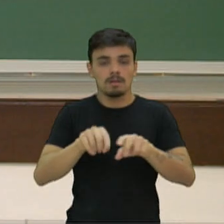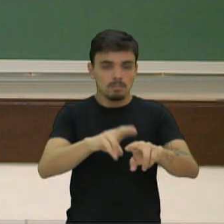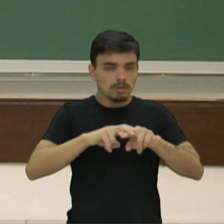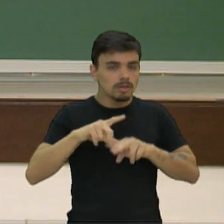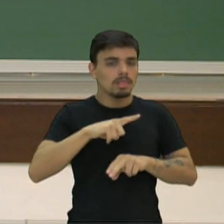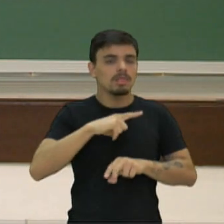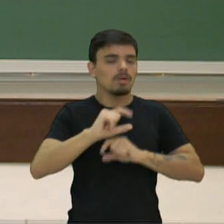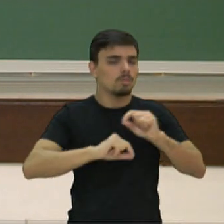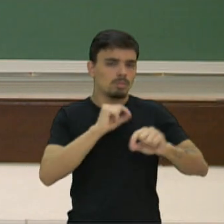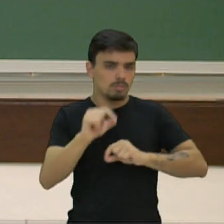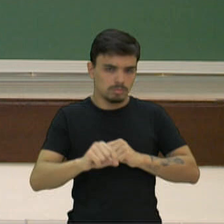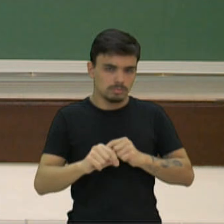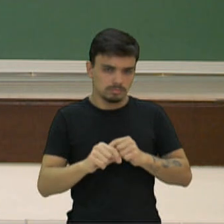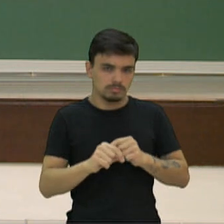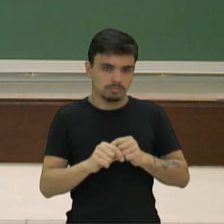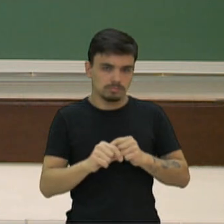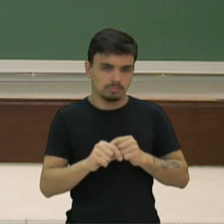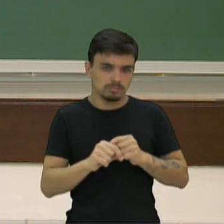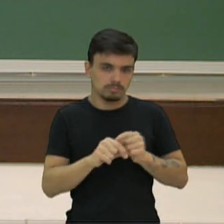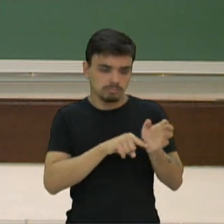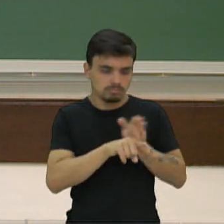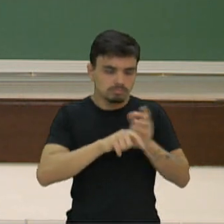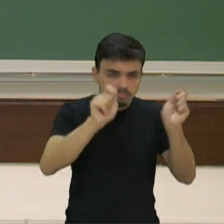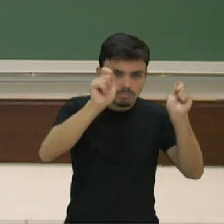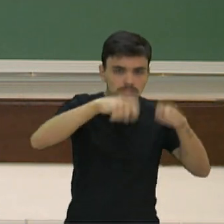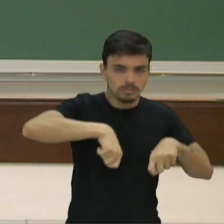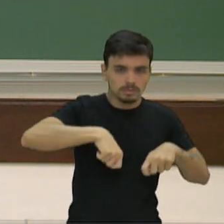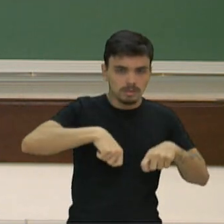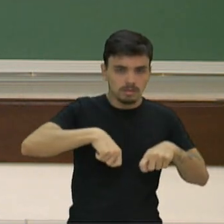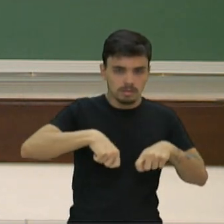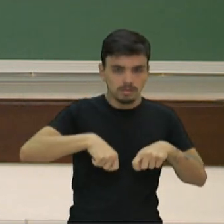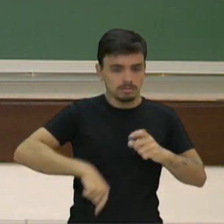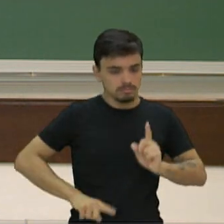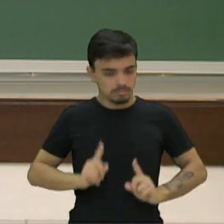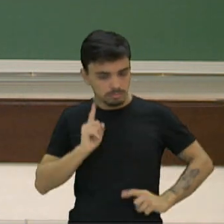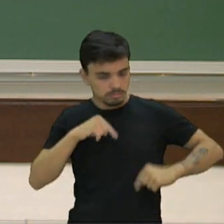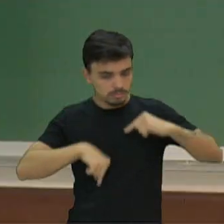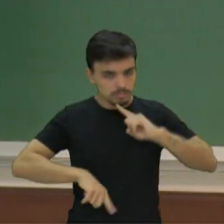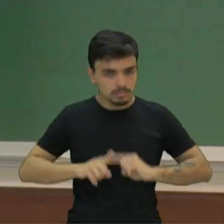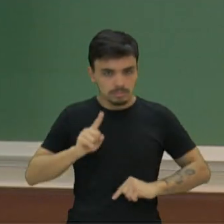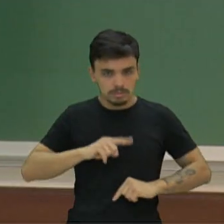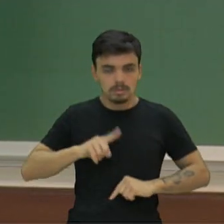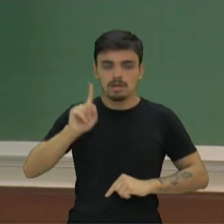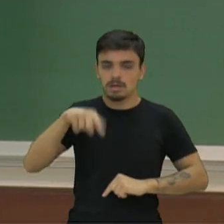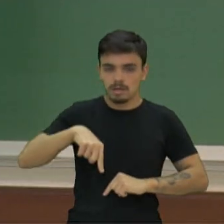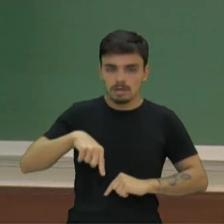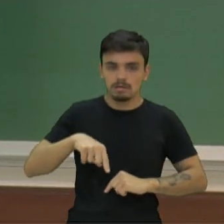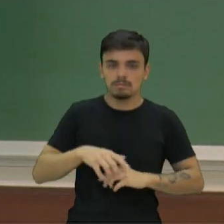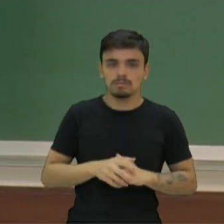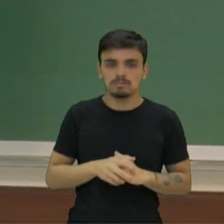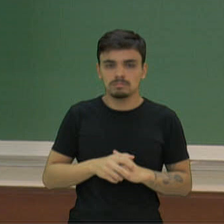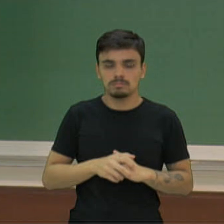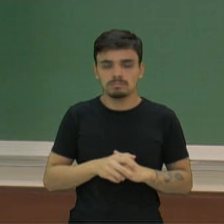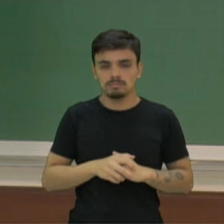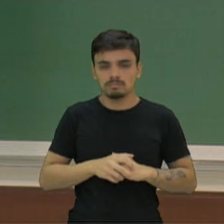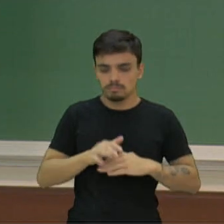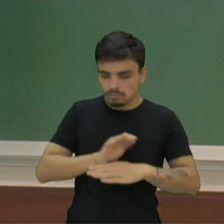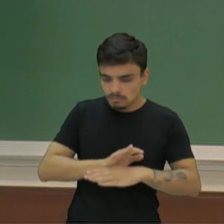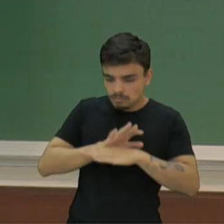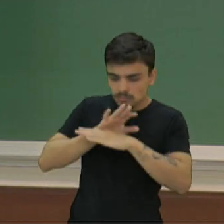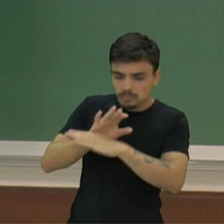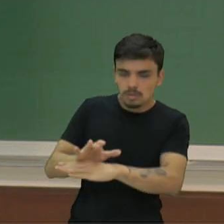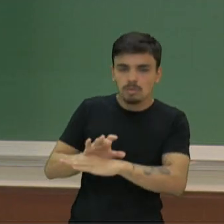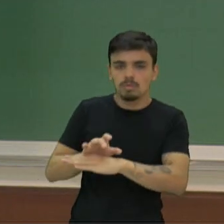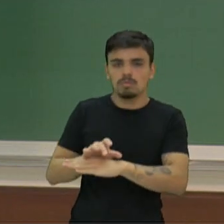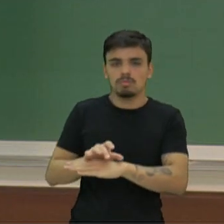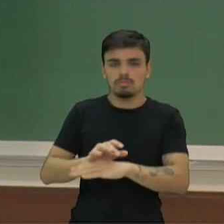grande indício, uma grande possibilidade desses hormônios serem atuantes, né, bastante